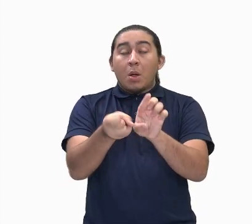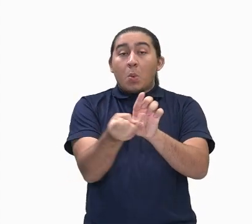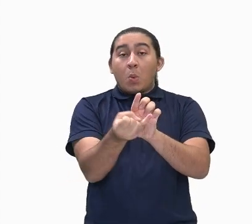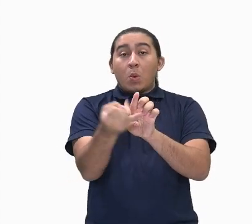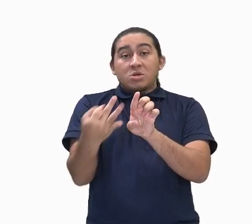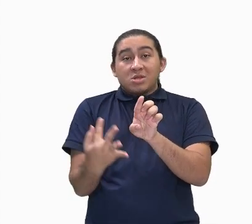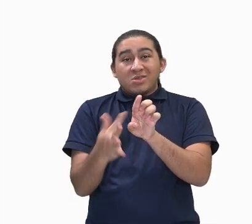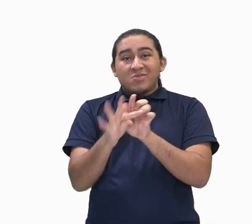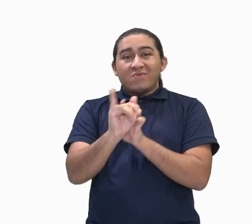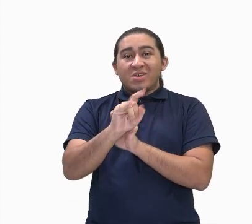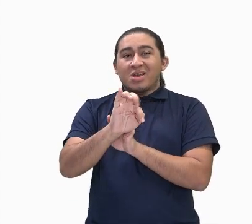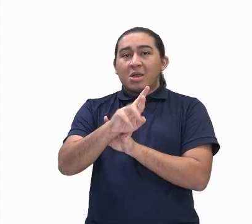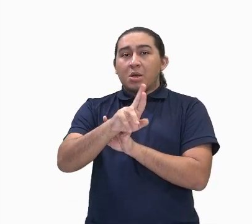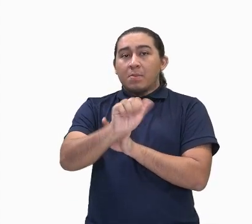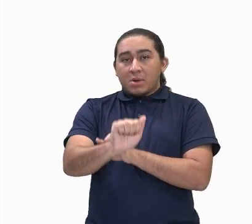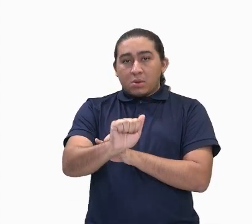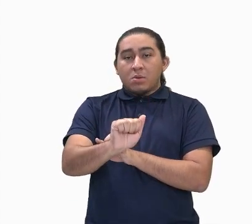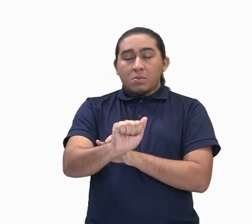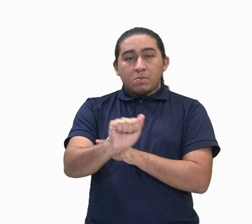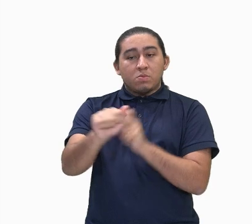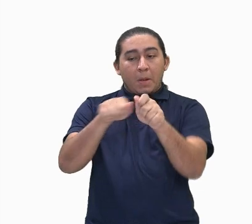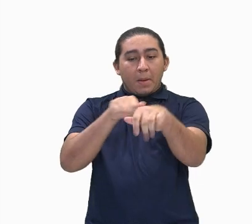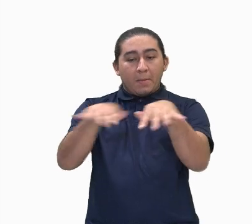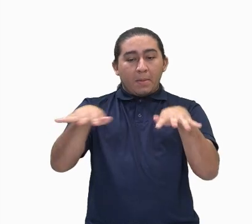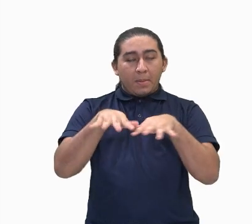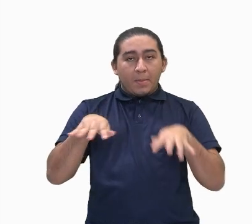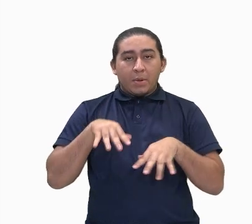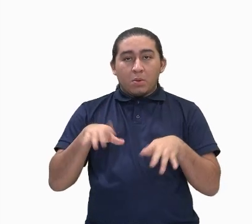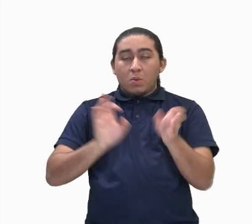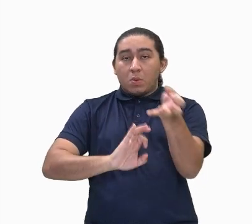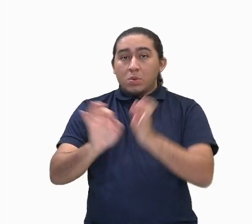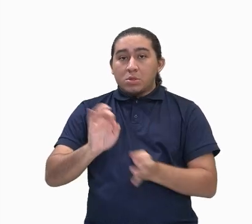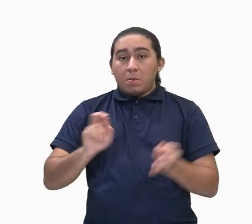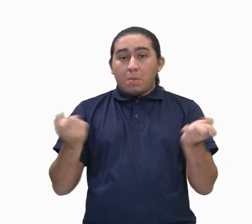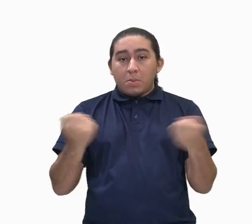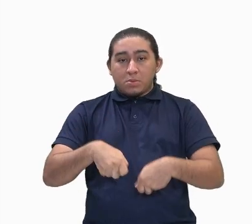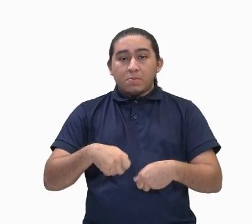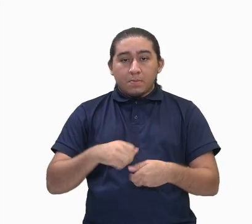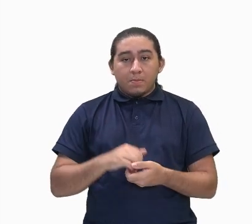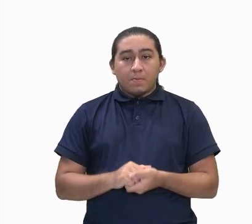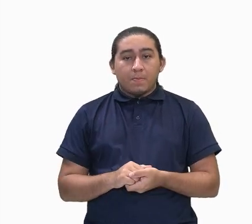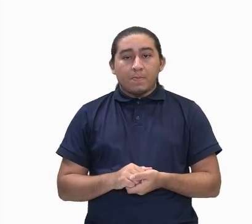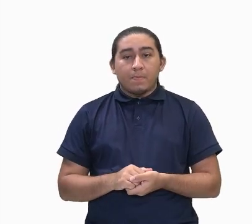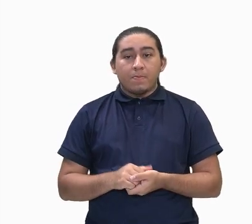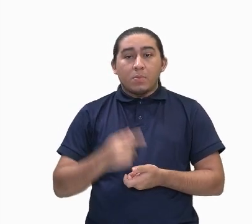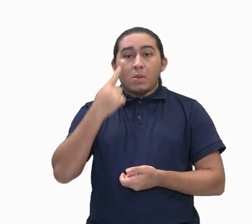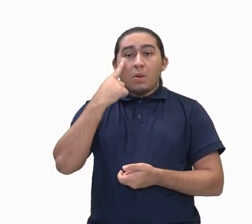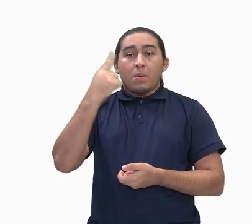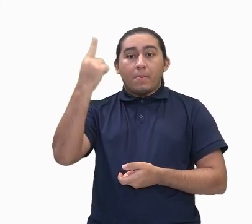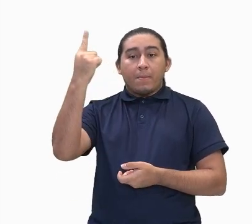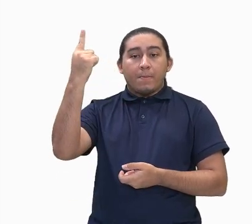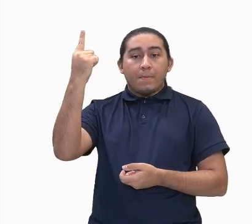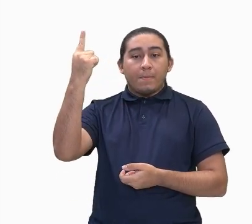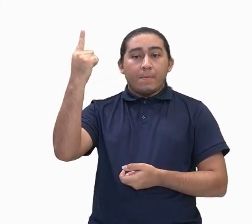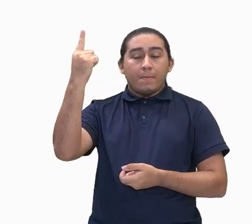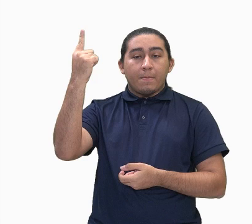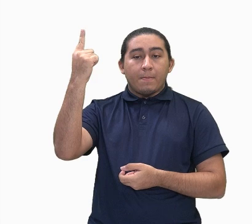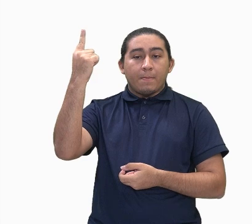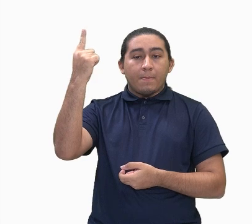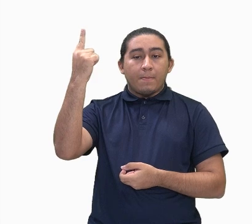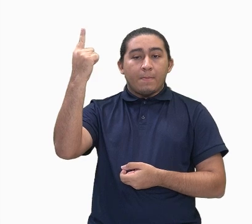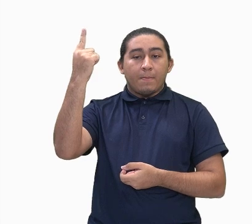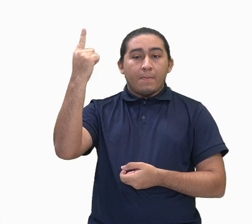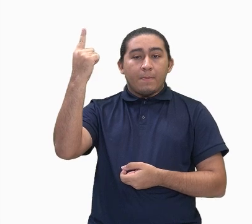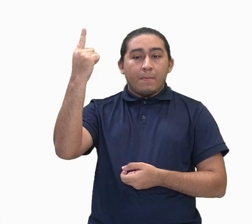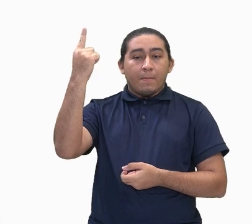fibras frouxamente distribuídas, né? Então, dessa forma, você está observando ali um recorte onde logo em cima